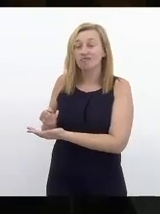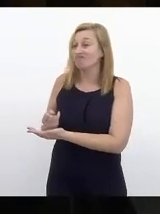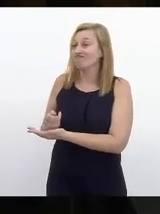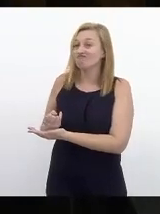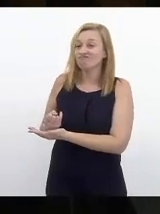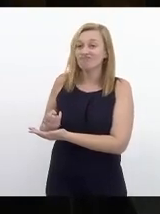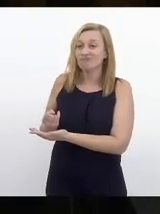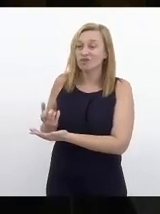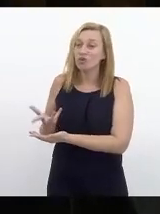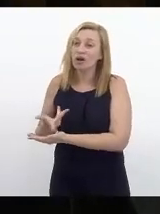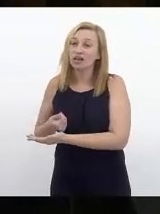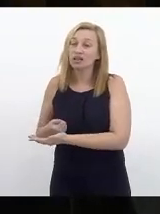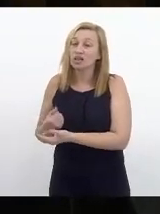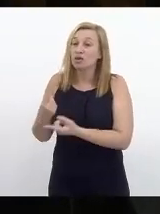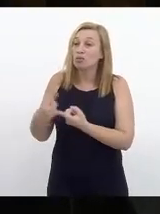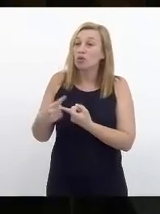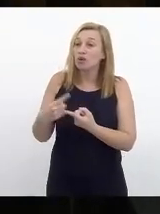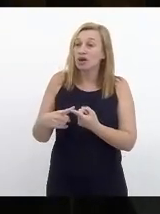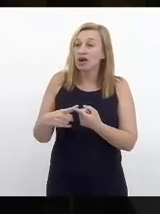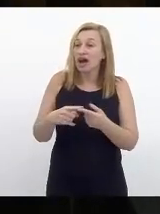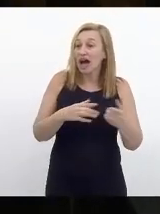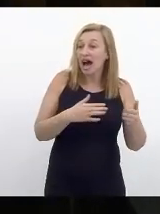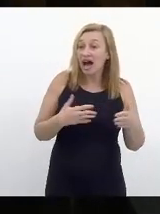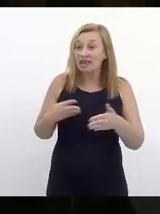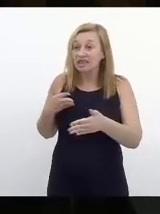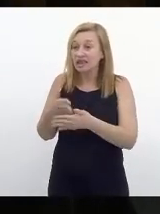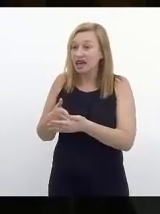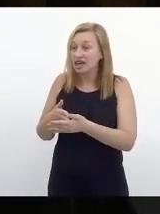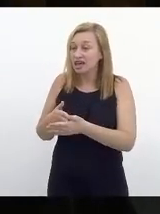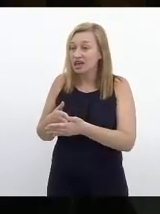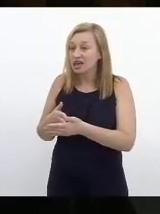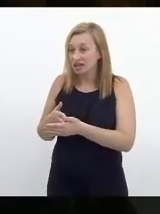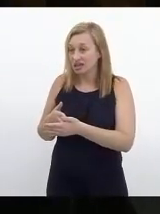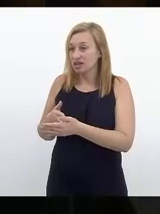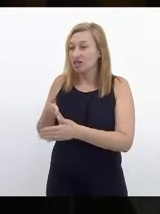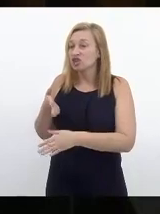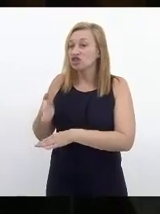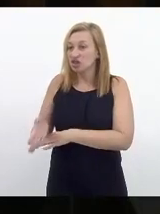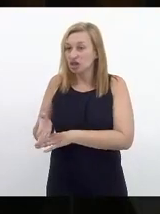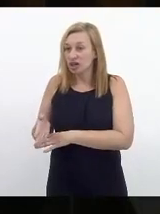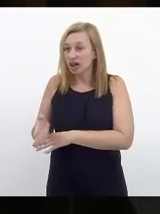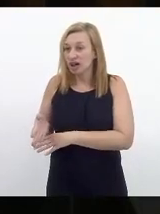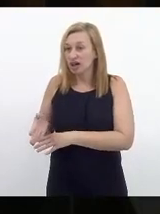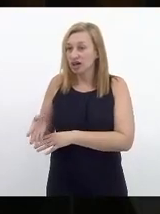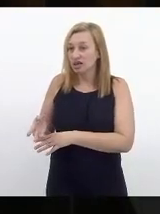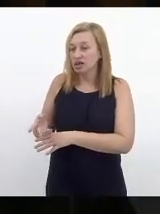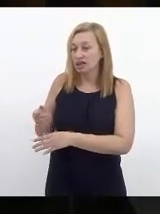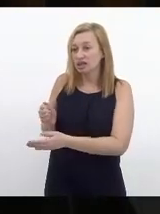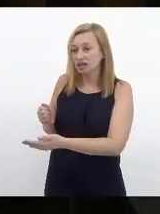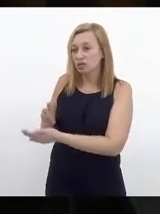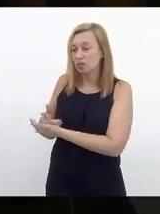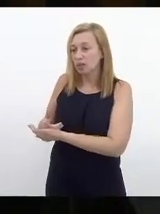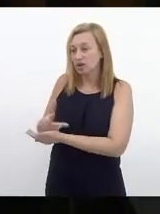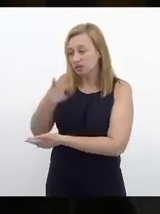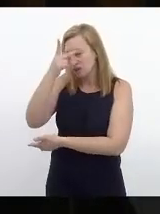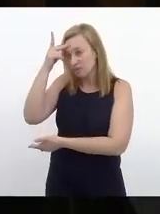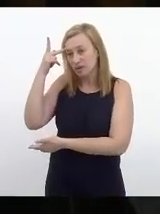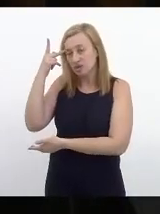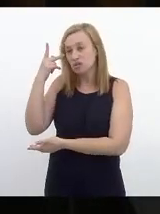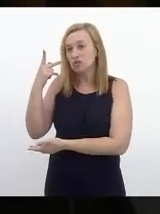a cadeia intermediária se apropria. Eu conto aqui que eu fiz uma